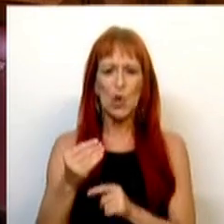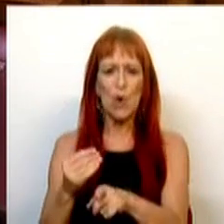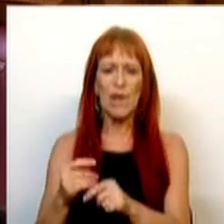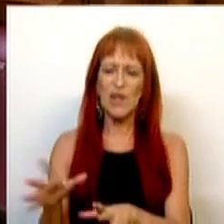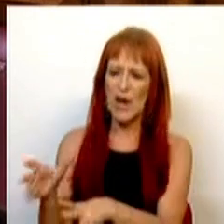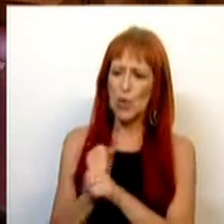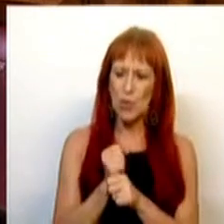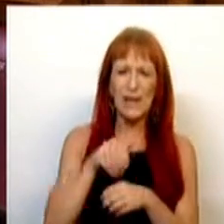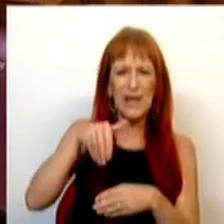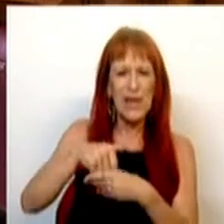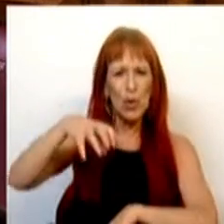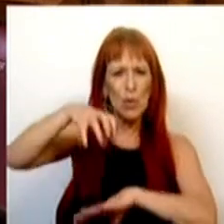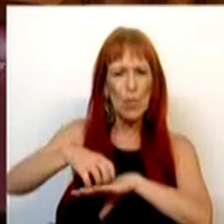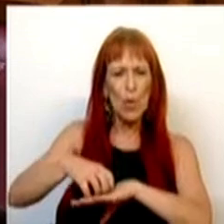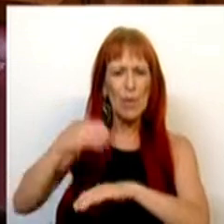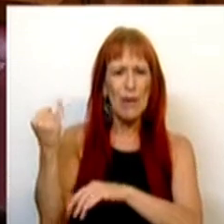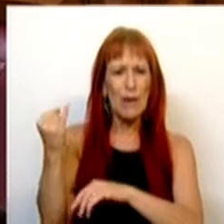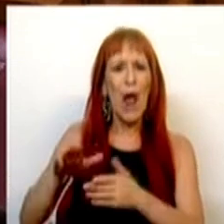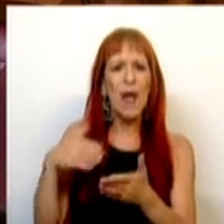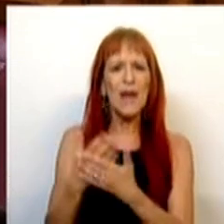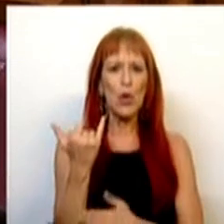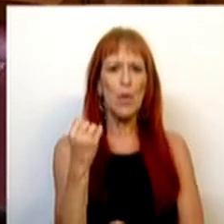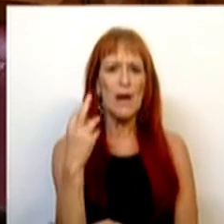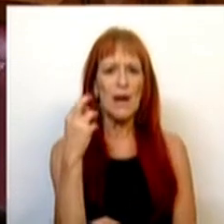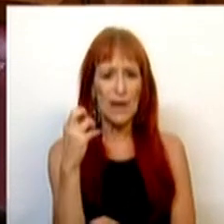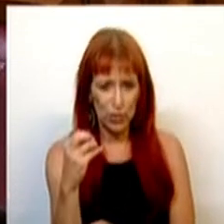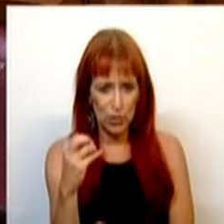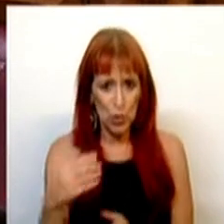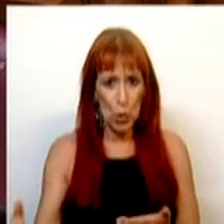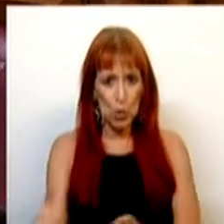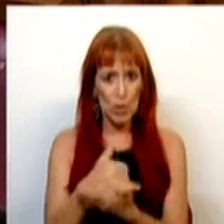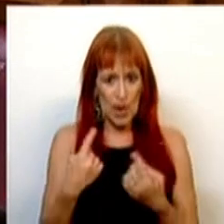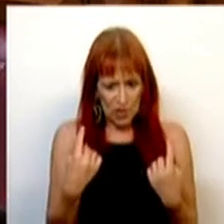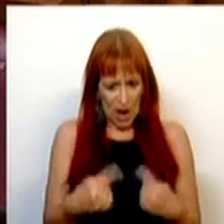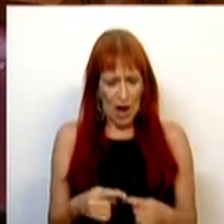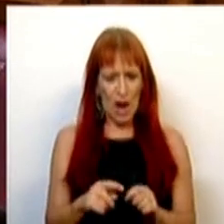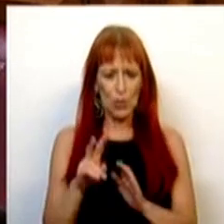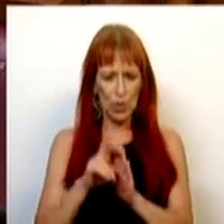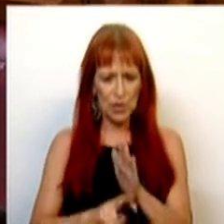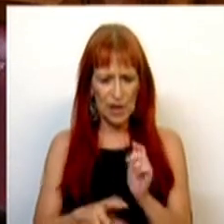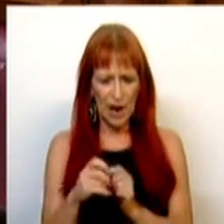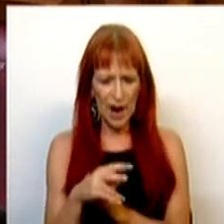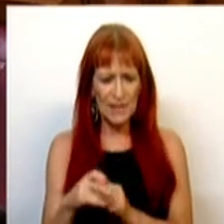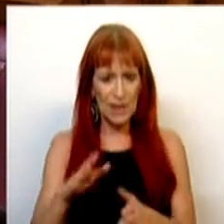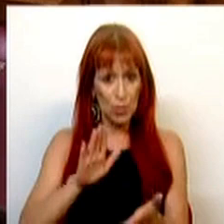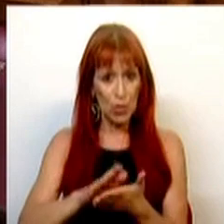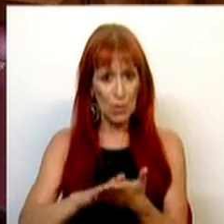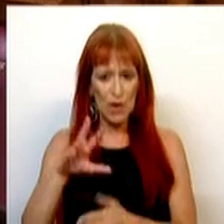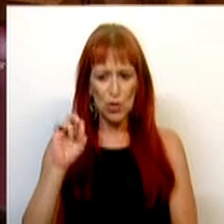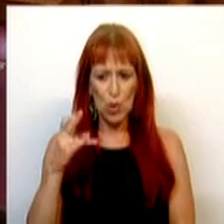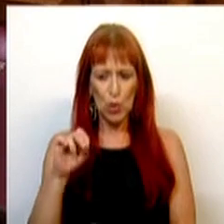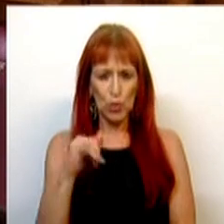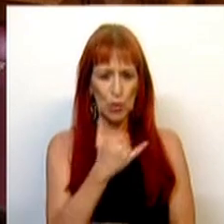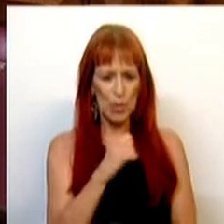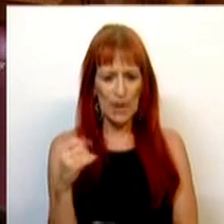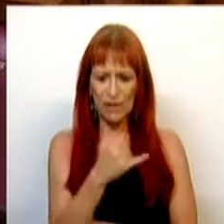em acolhimento residencial até 2030. Dos dados que constam do relatório Casa, publicado em outubro